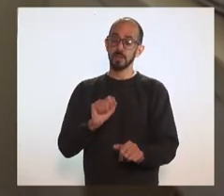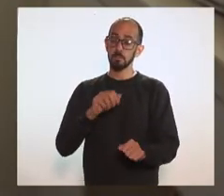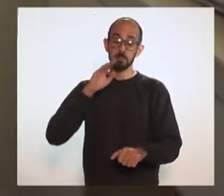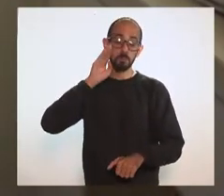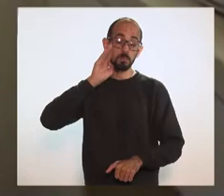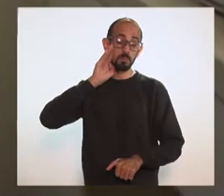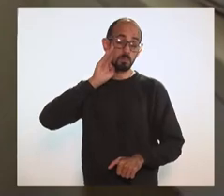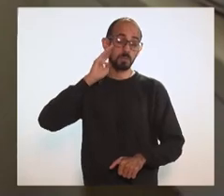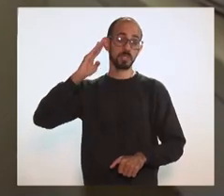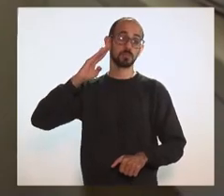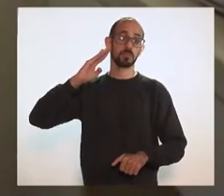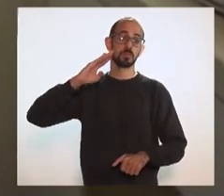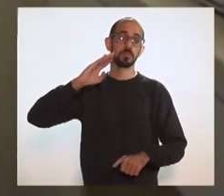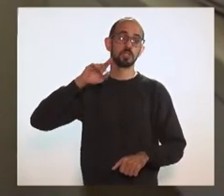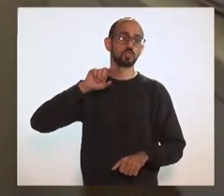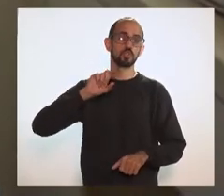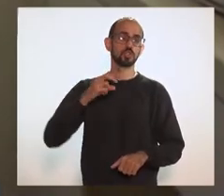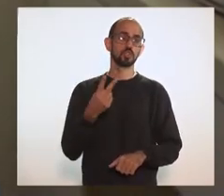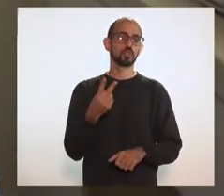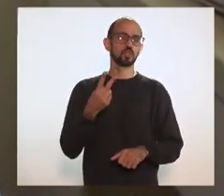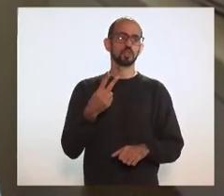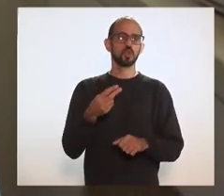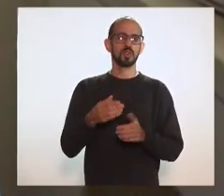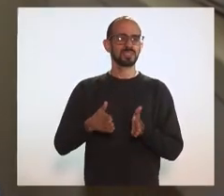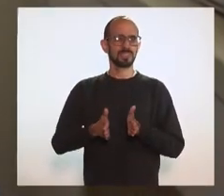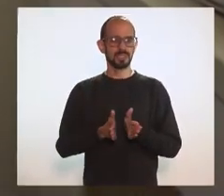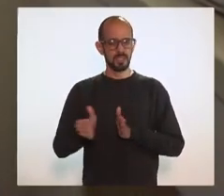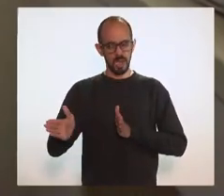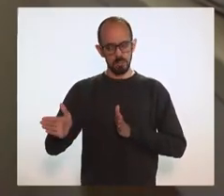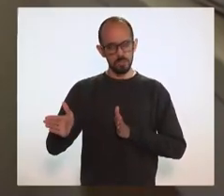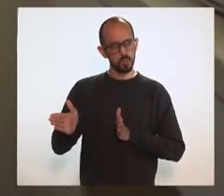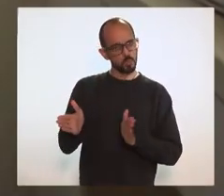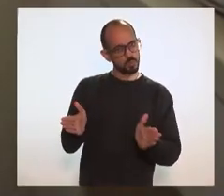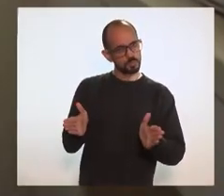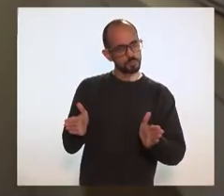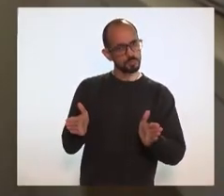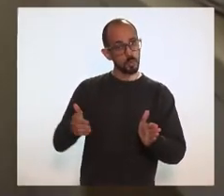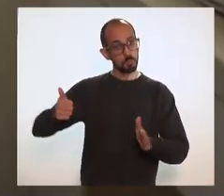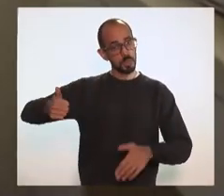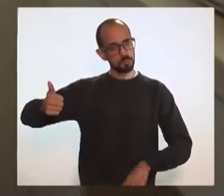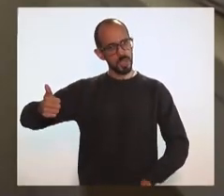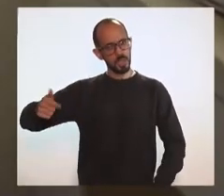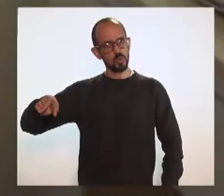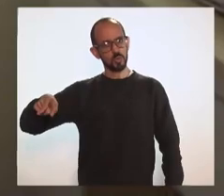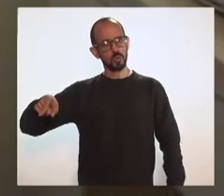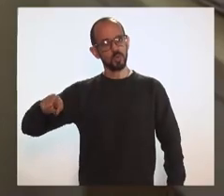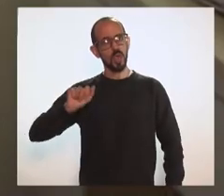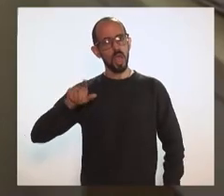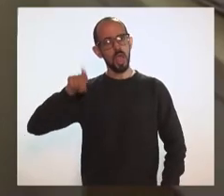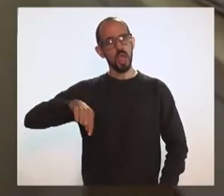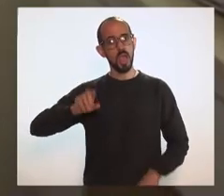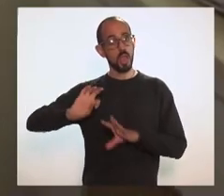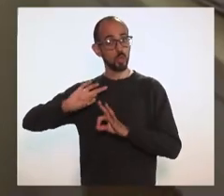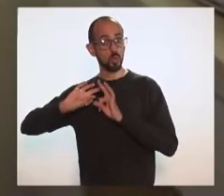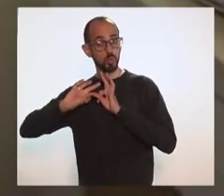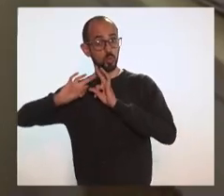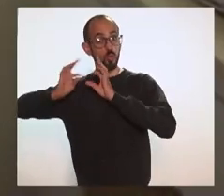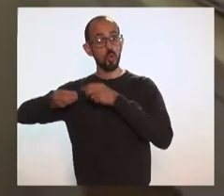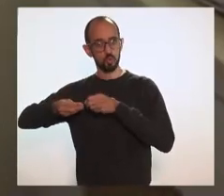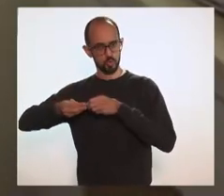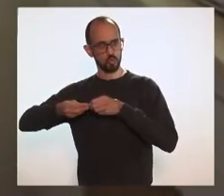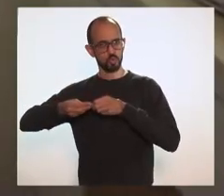principalmente em relação a dois caminhos. O primeiro, todos, sem